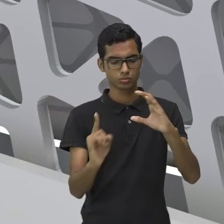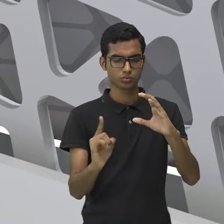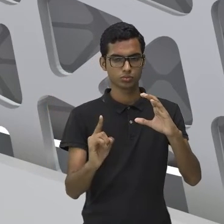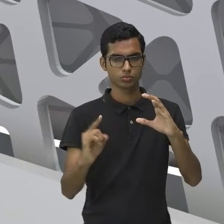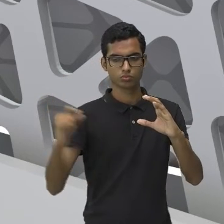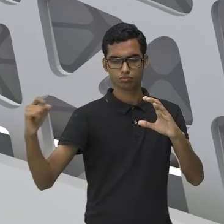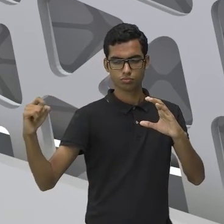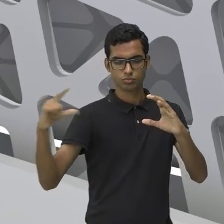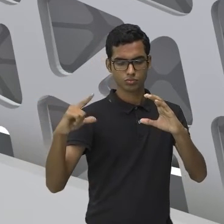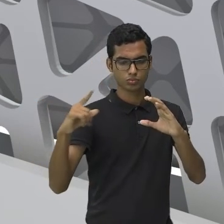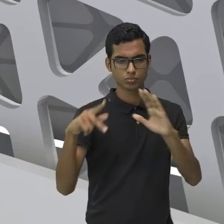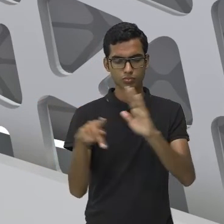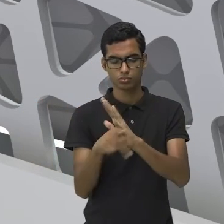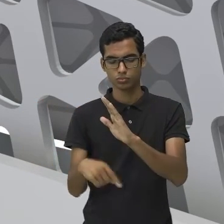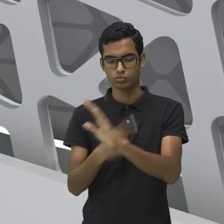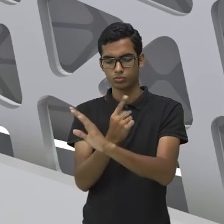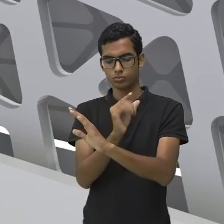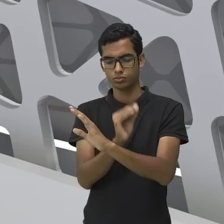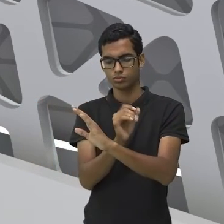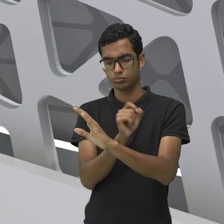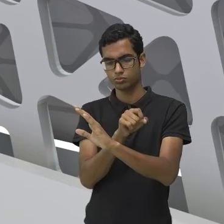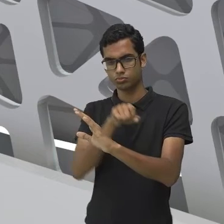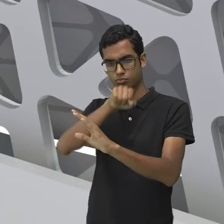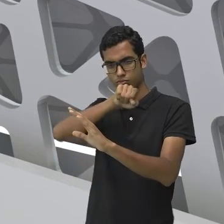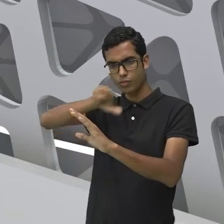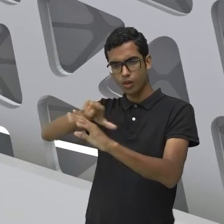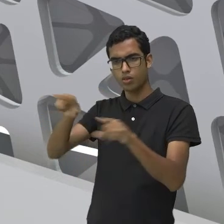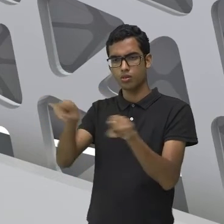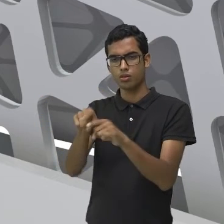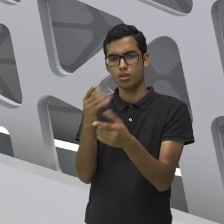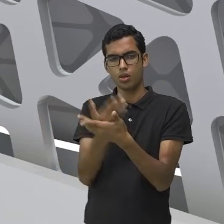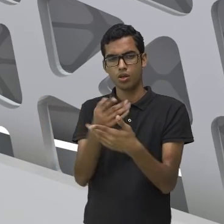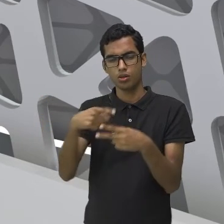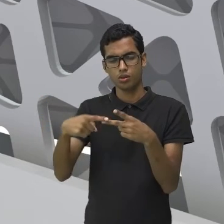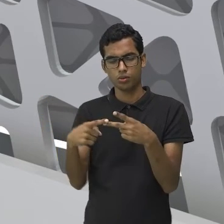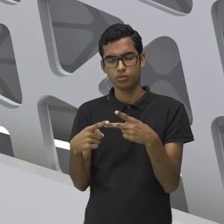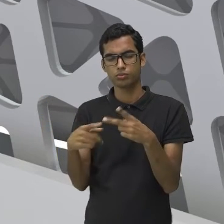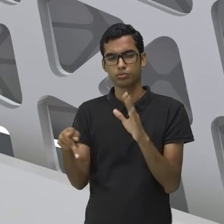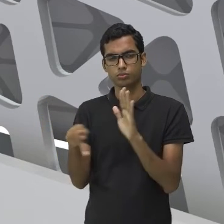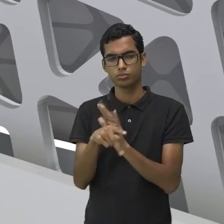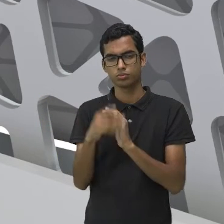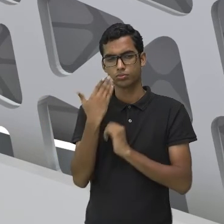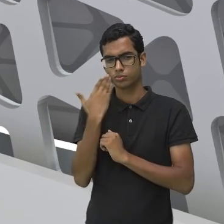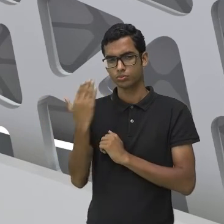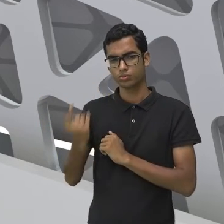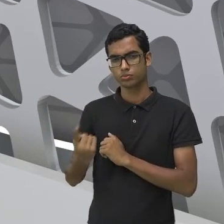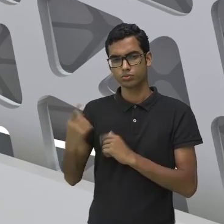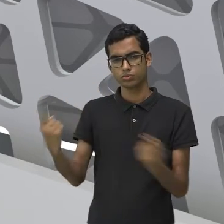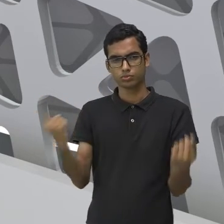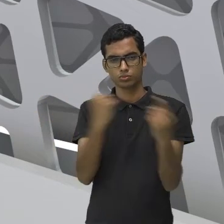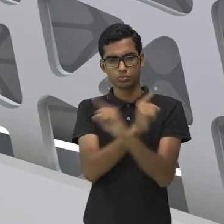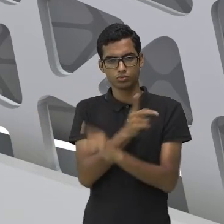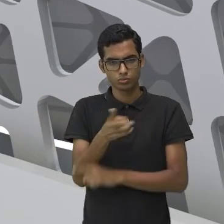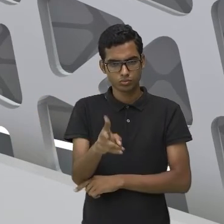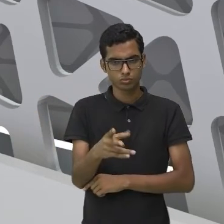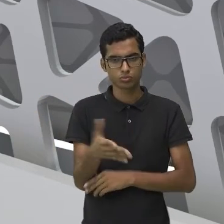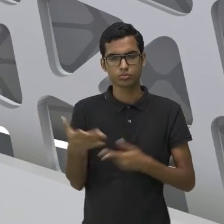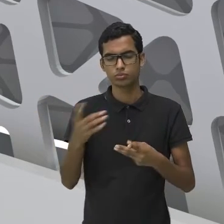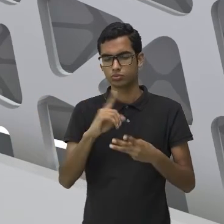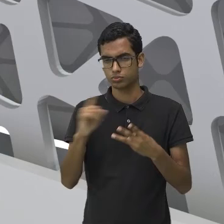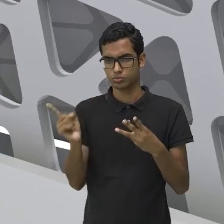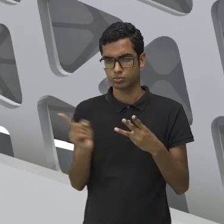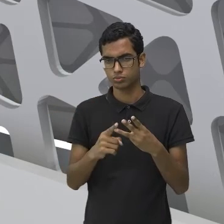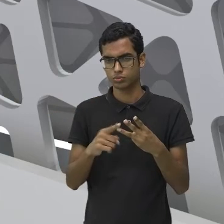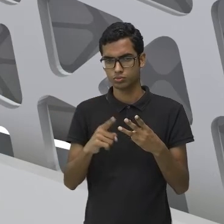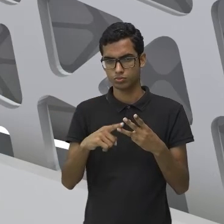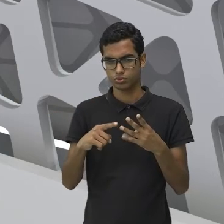espelho esférico convexo. Bem, nós vimos duas propriedades, né? Uma o inverso da outra. Mas nós temos